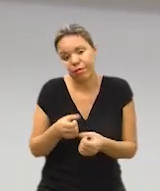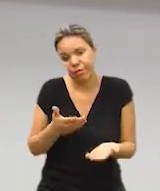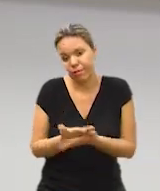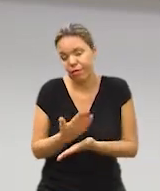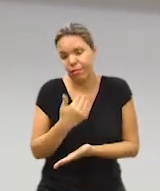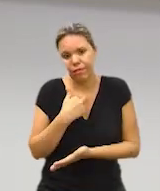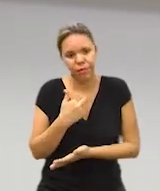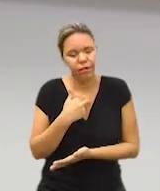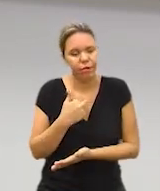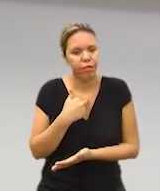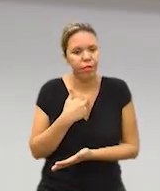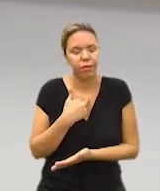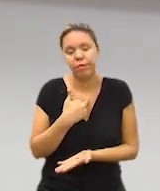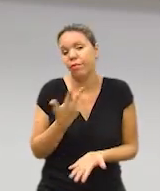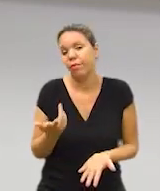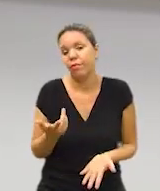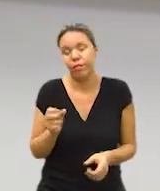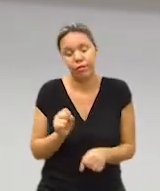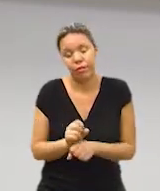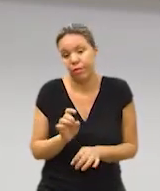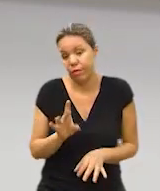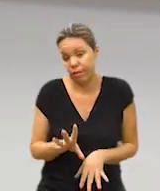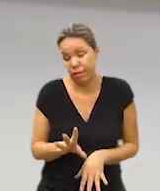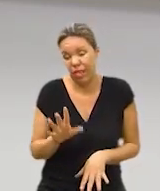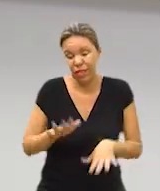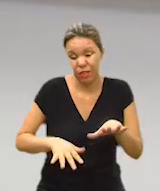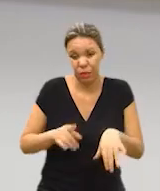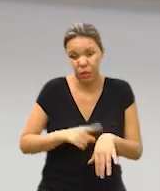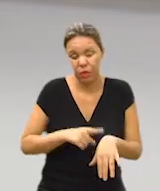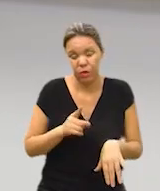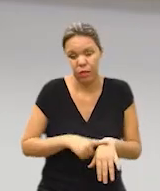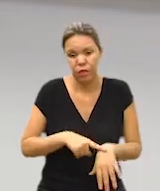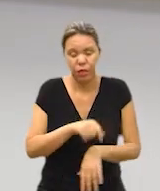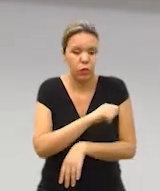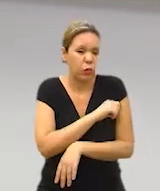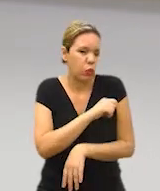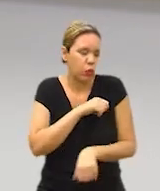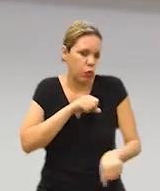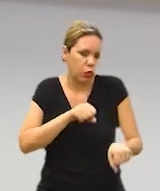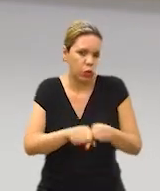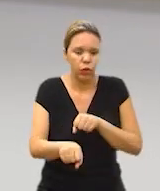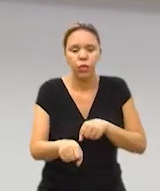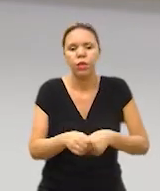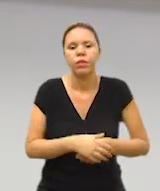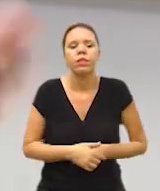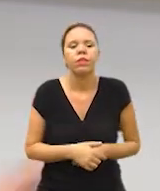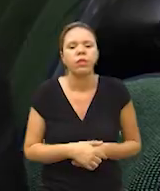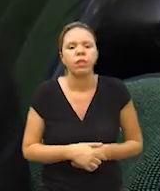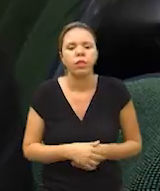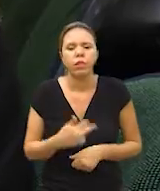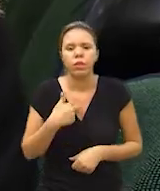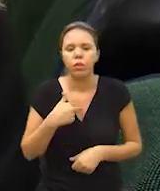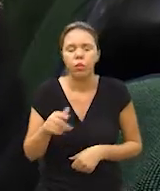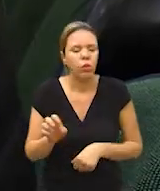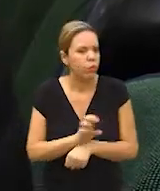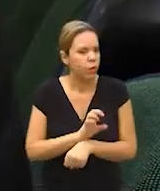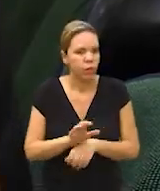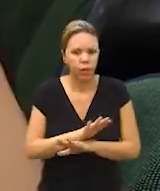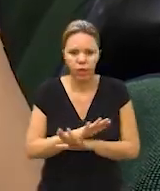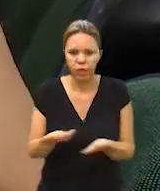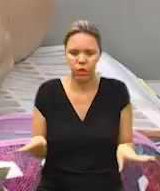para ter... E chega um momento também que fica complicado, porque o aluno se forma, aí ele não pode mais ser